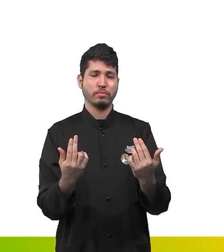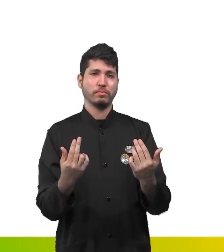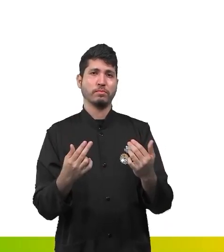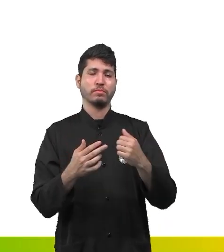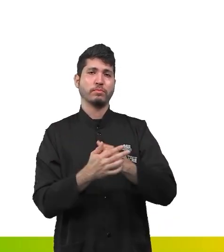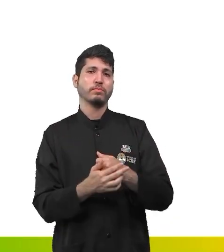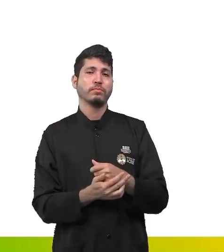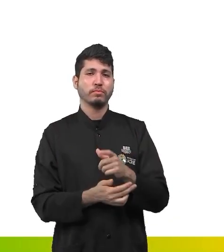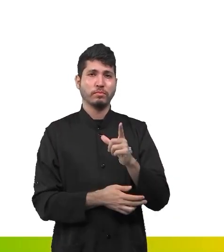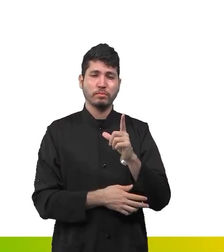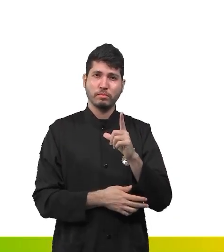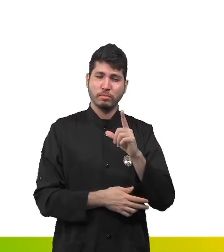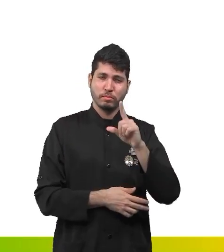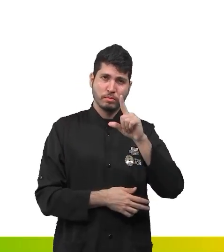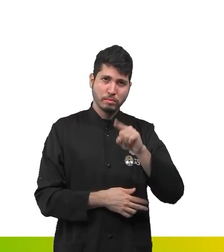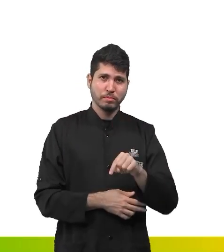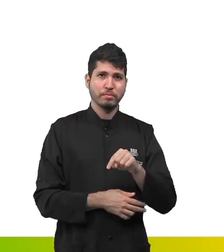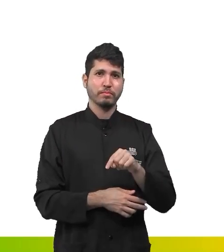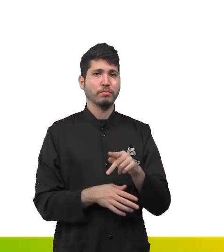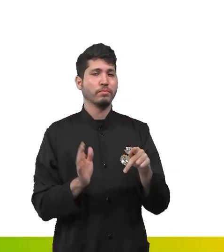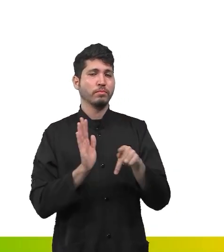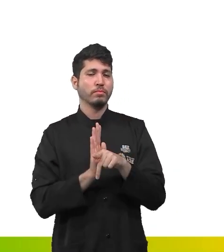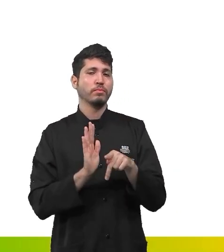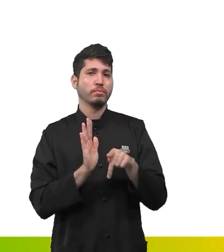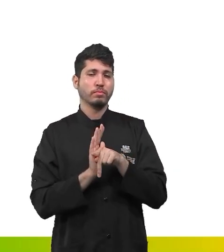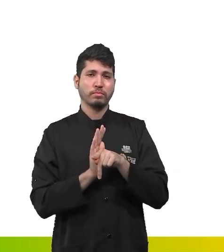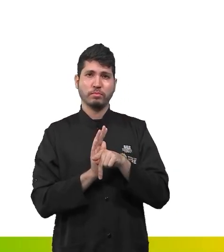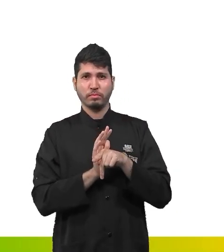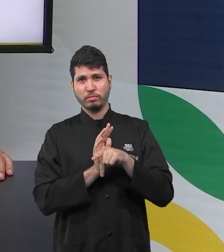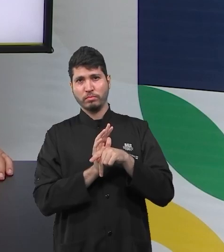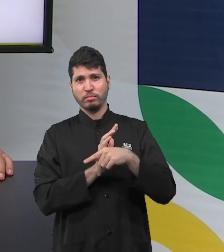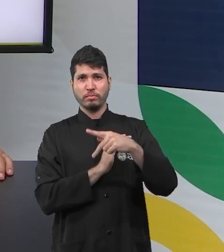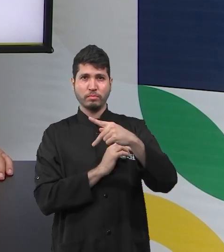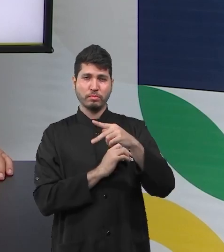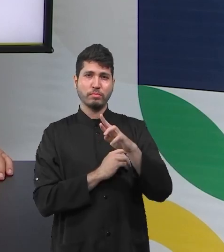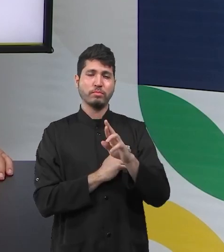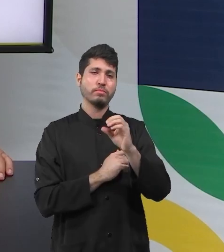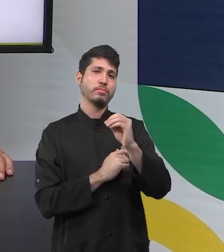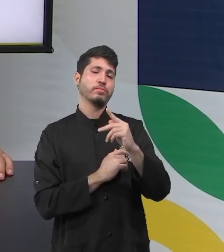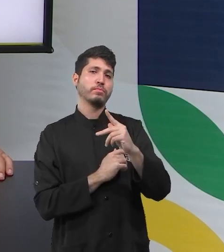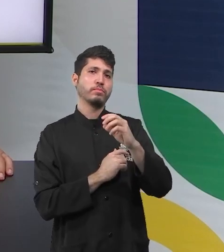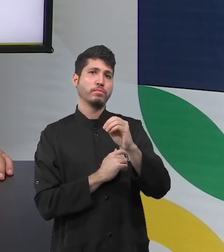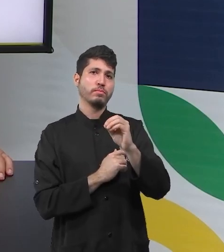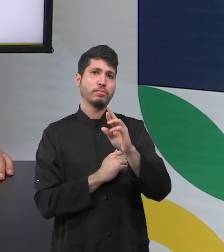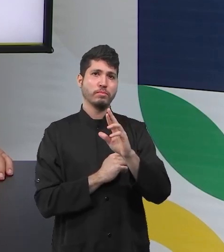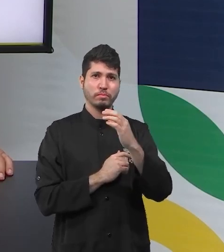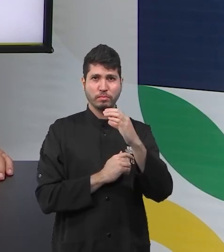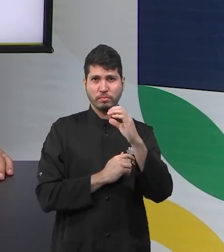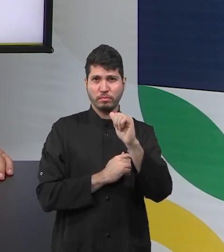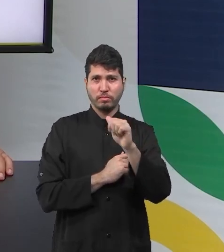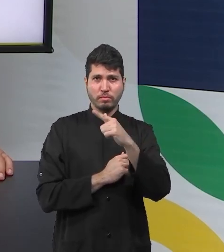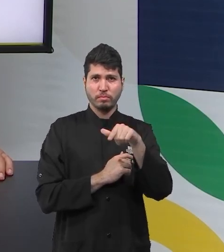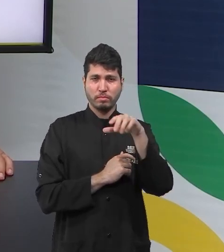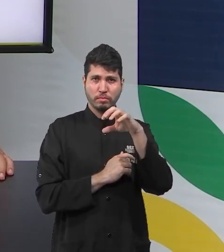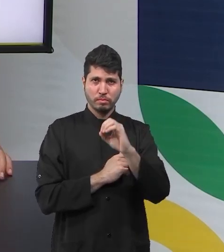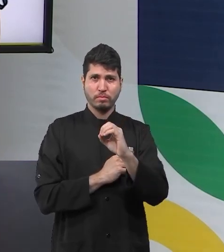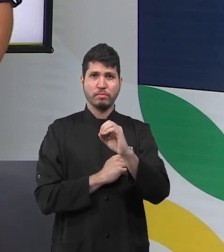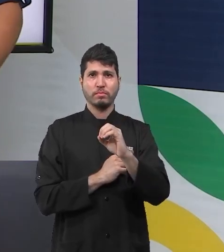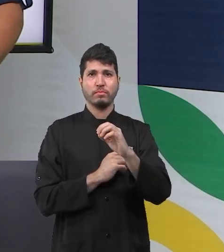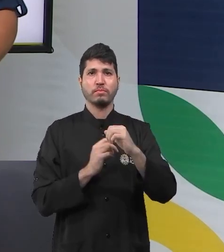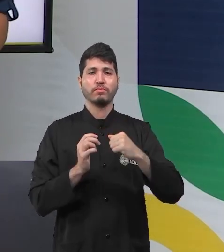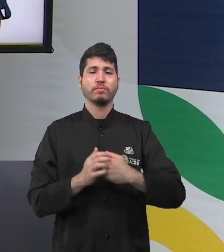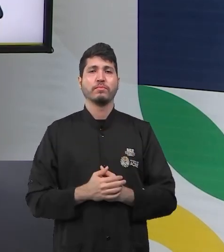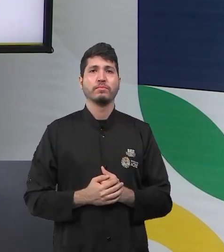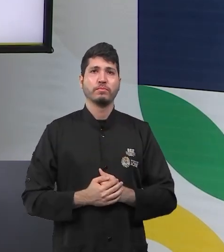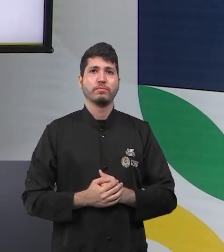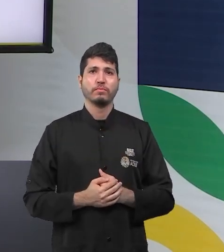proporção, certo? Então, vamos entender um pouquinho sobre essas grandezas. No